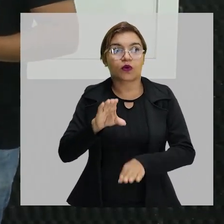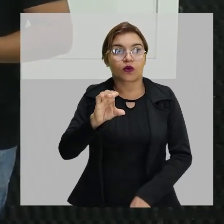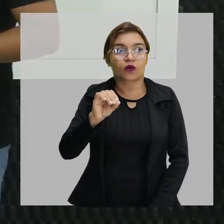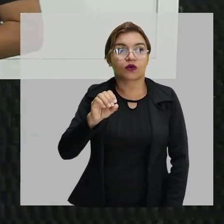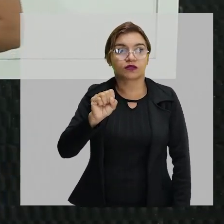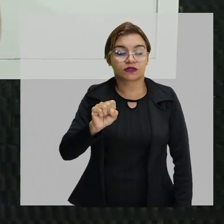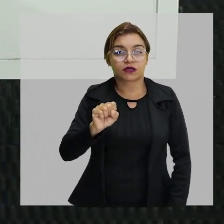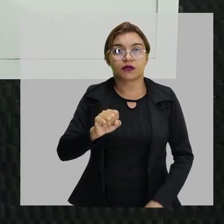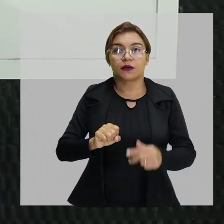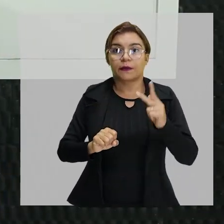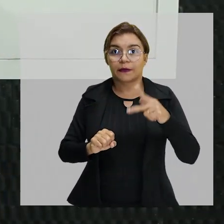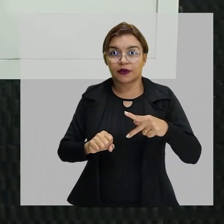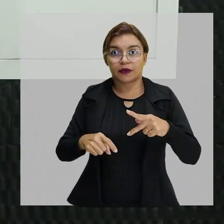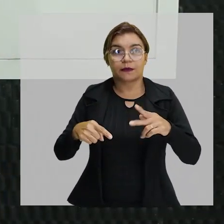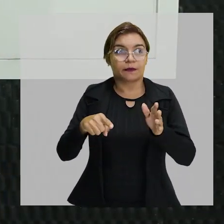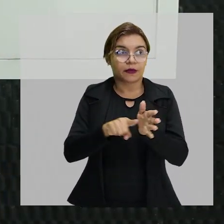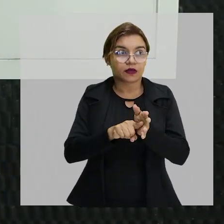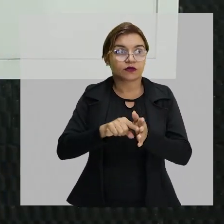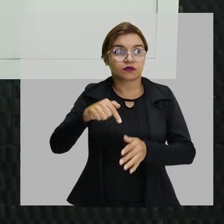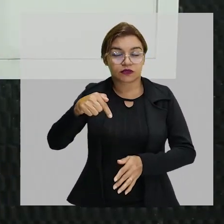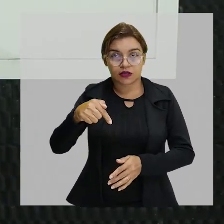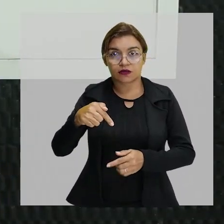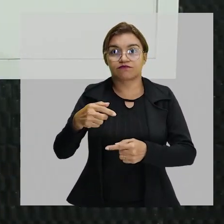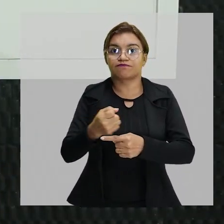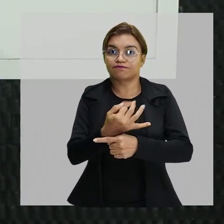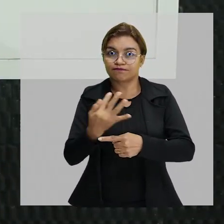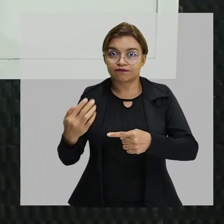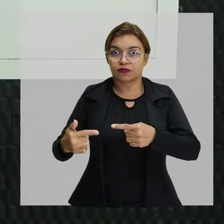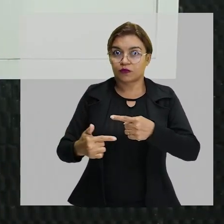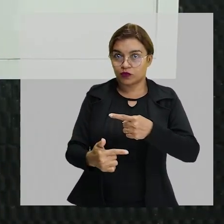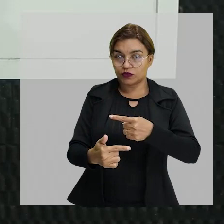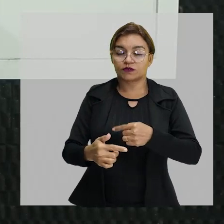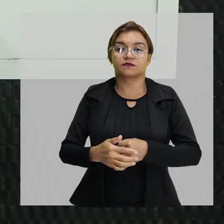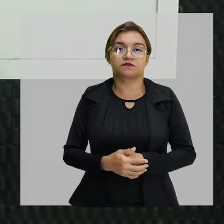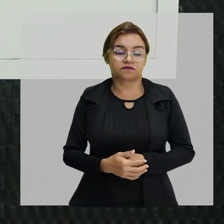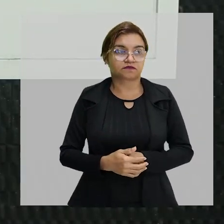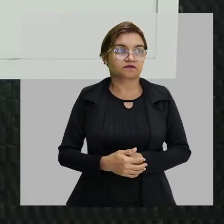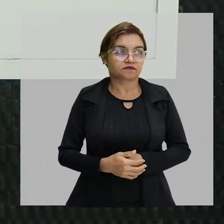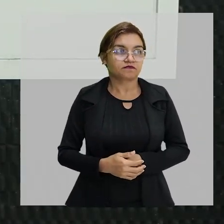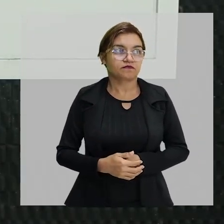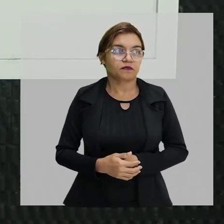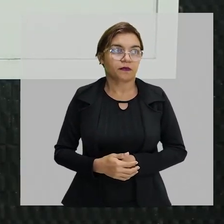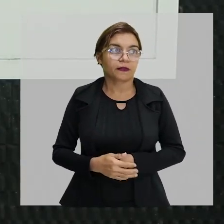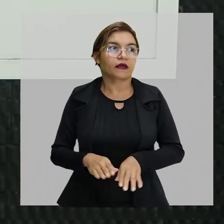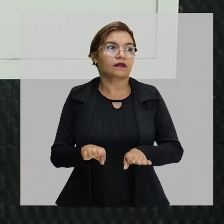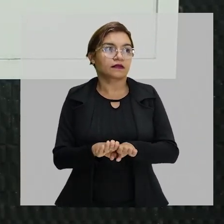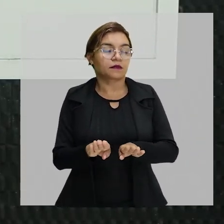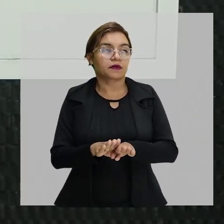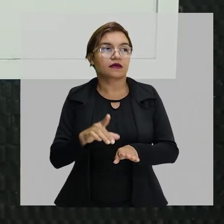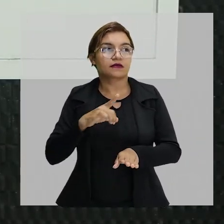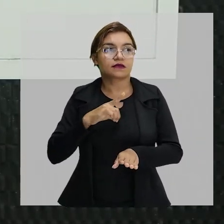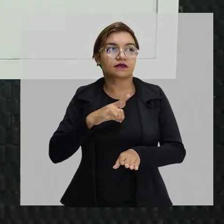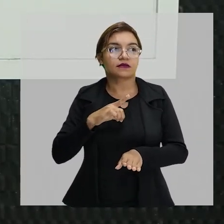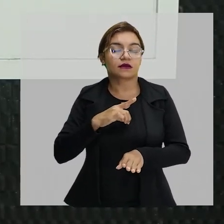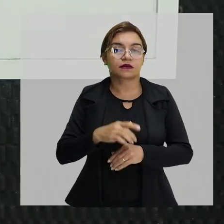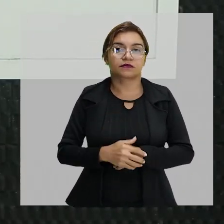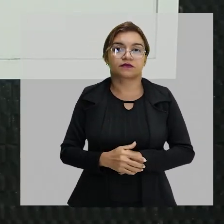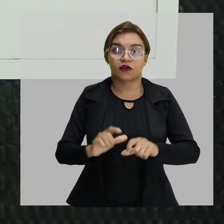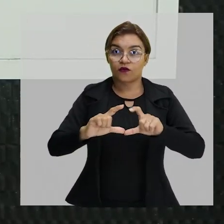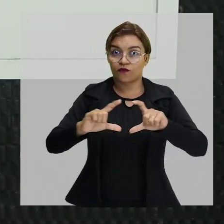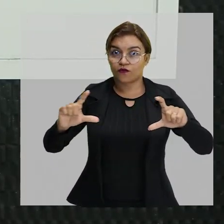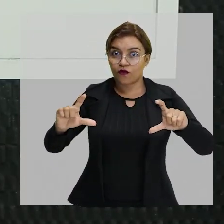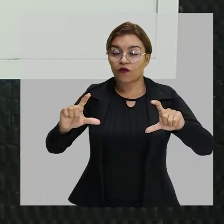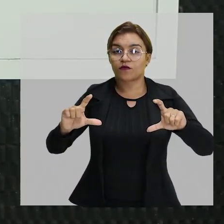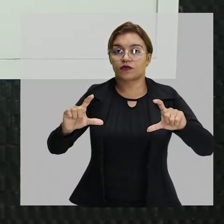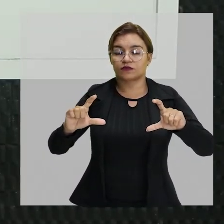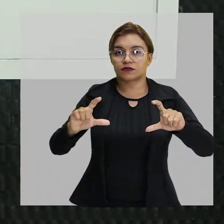fórmula que transforma a soma em um produto. Aqui você também tem a fórmula da diferença.